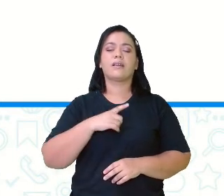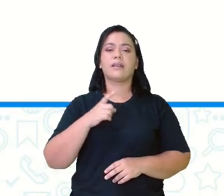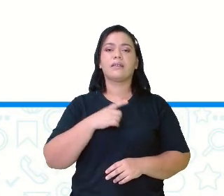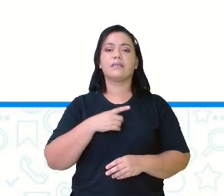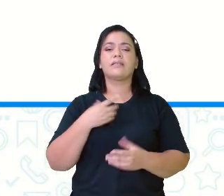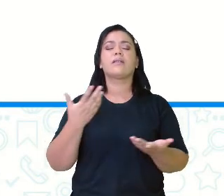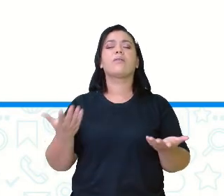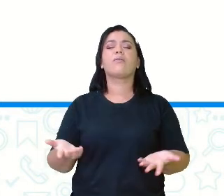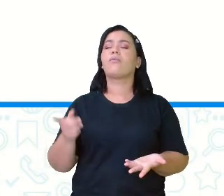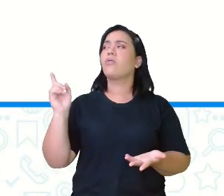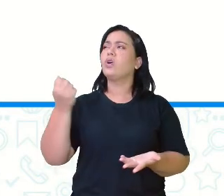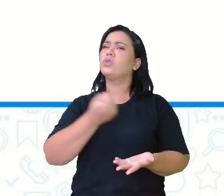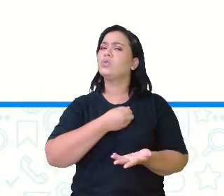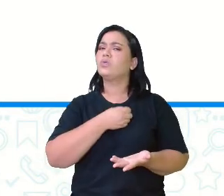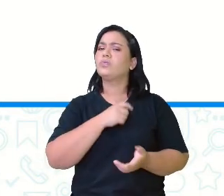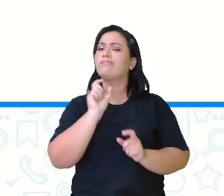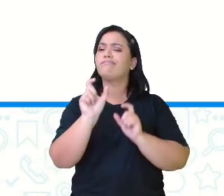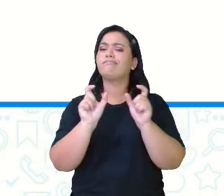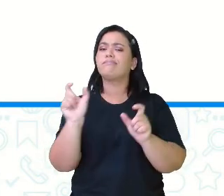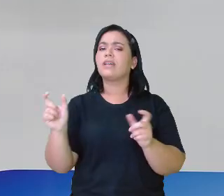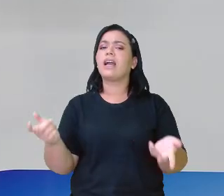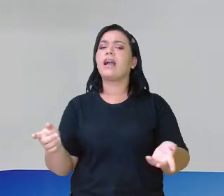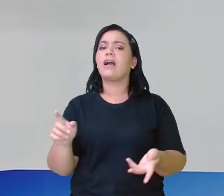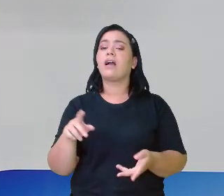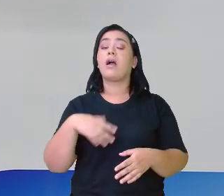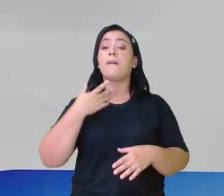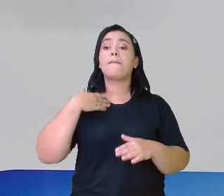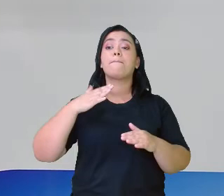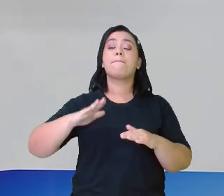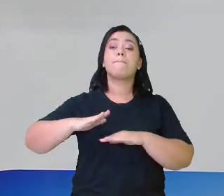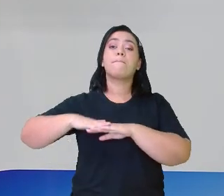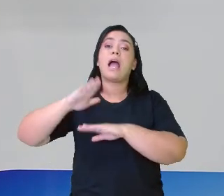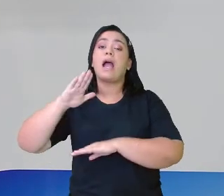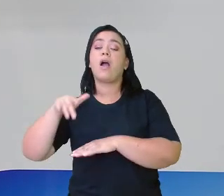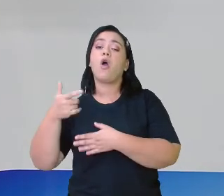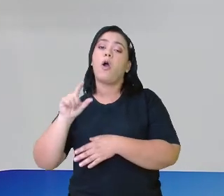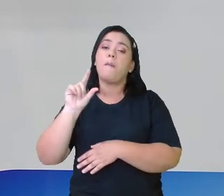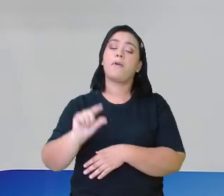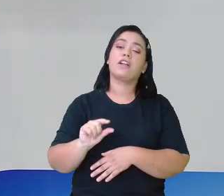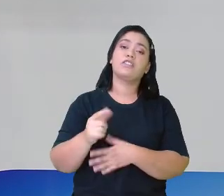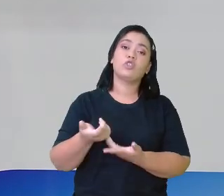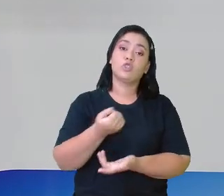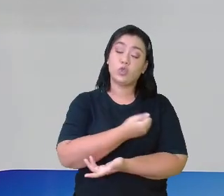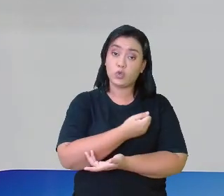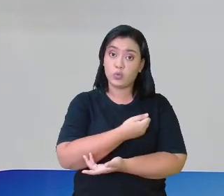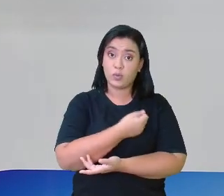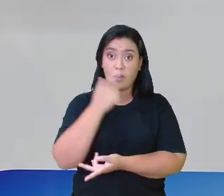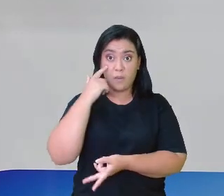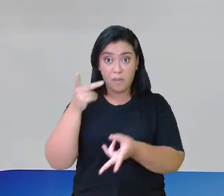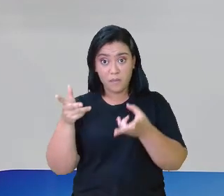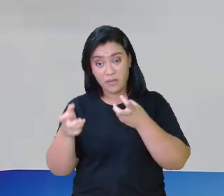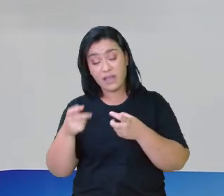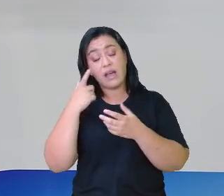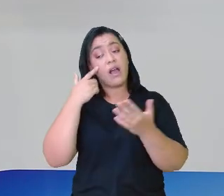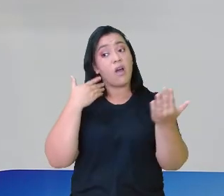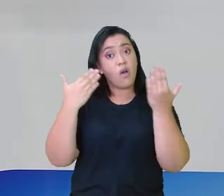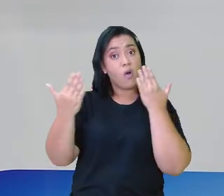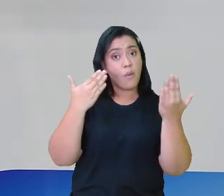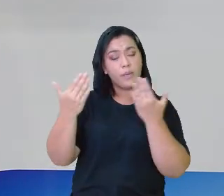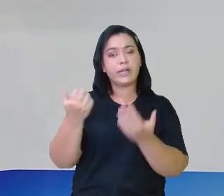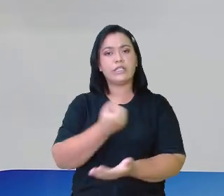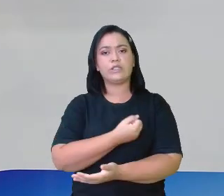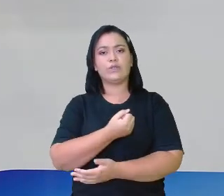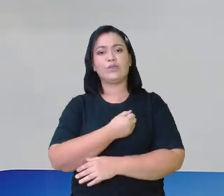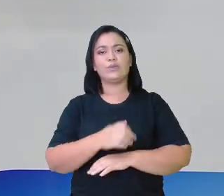0 unidade. E vocês vão ver quem é maior e o número que é menor. Tá bom? Para comparar esses